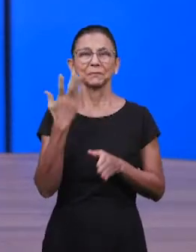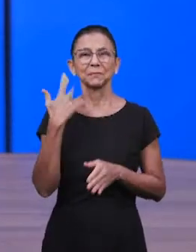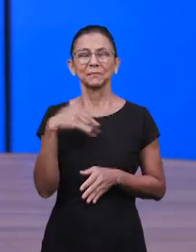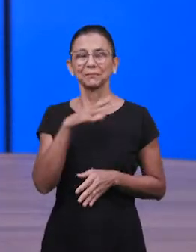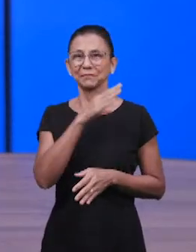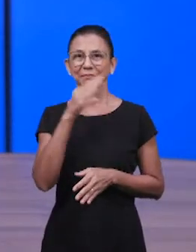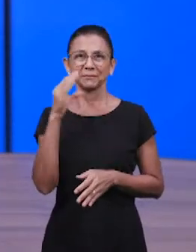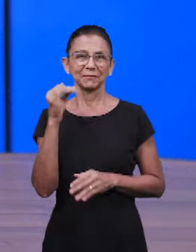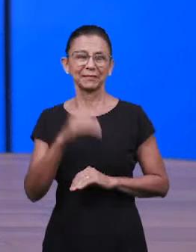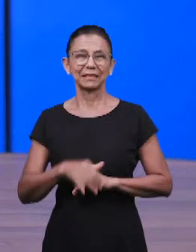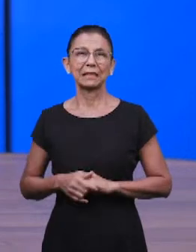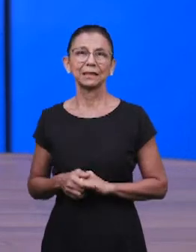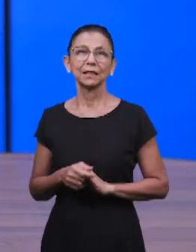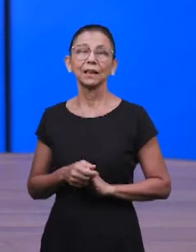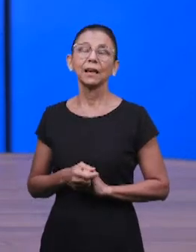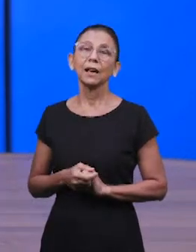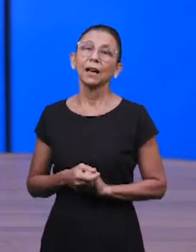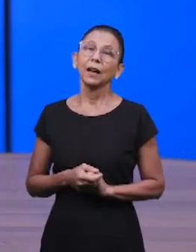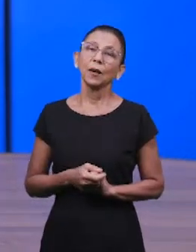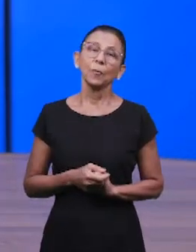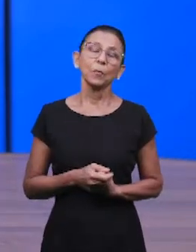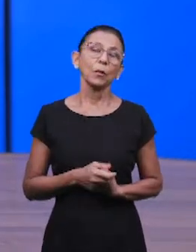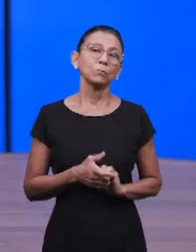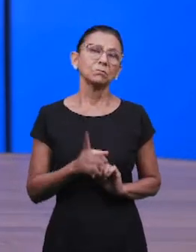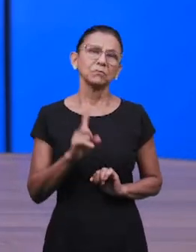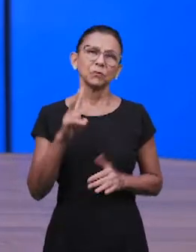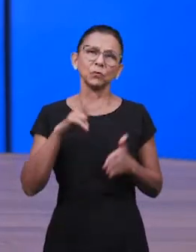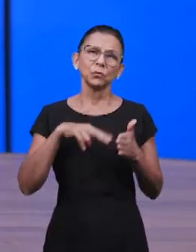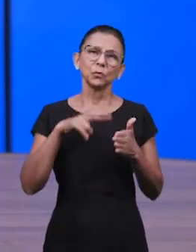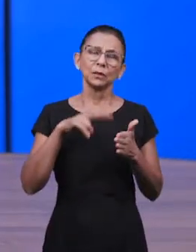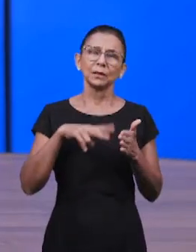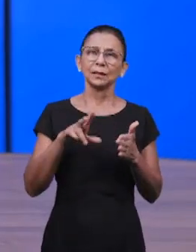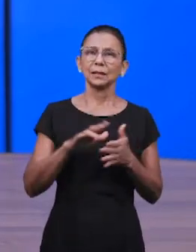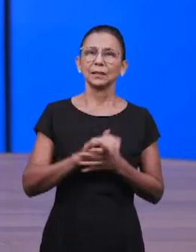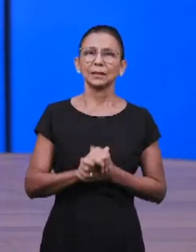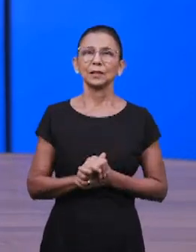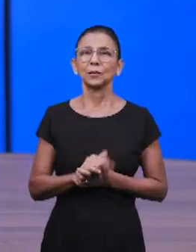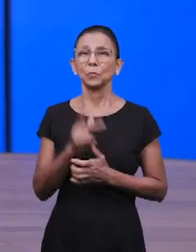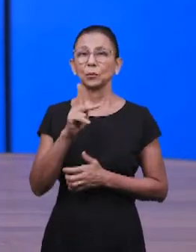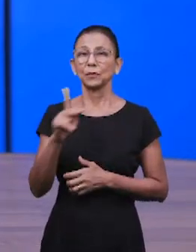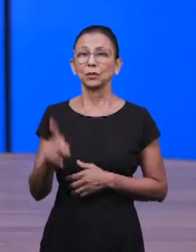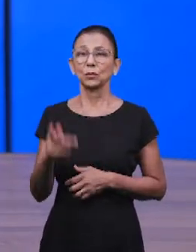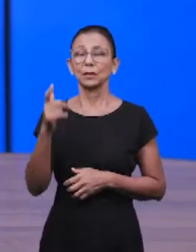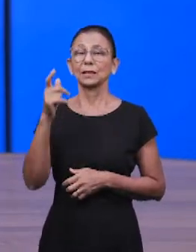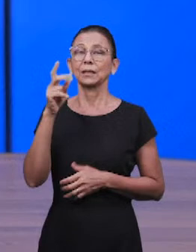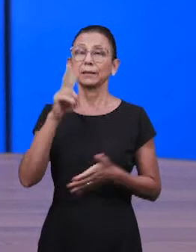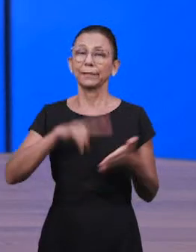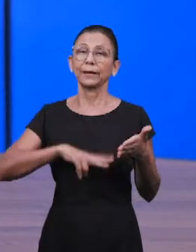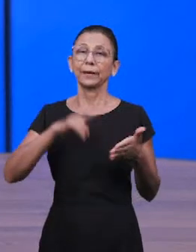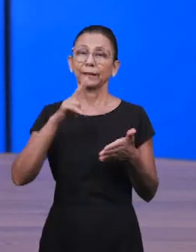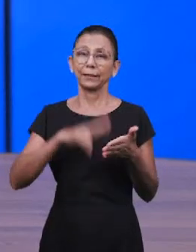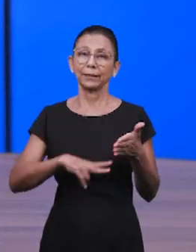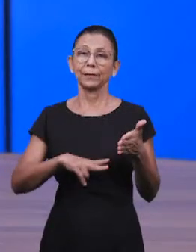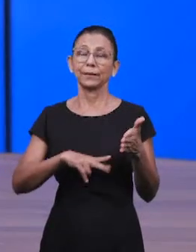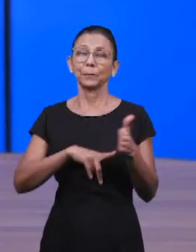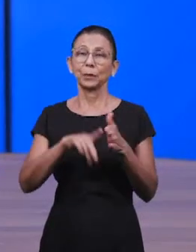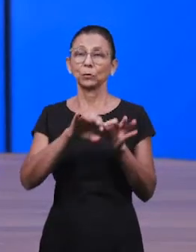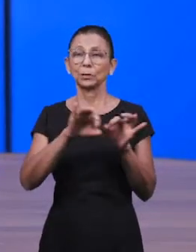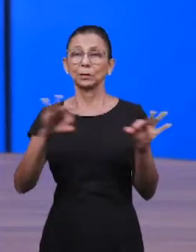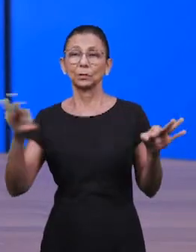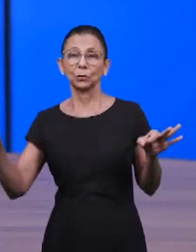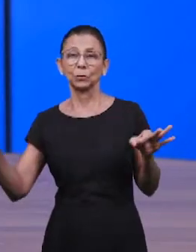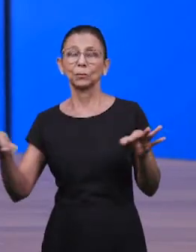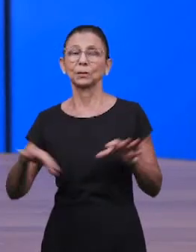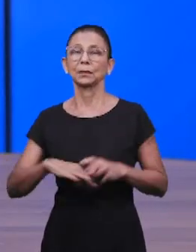intermediárias e adolescentes. E eu naturalmente não vou ler essa pergunta porque as professoras leem repetidamente a pergunta, né? Uma longa pergunta, mas nós vamos